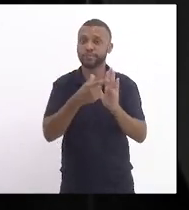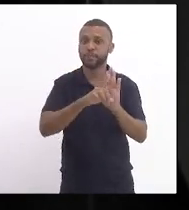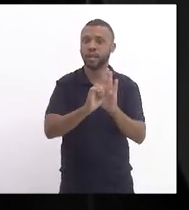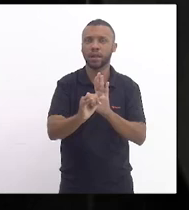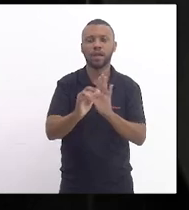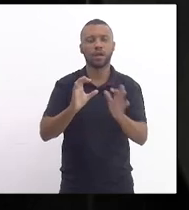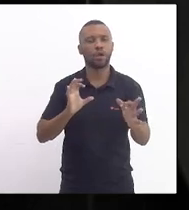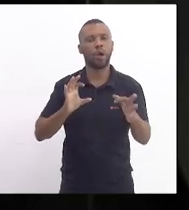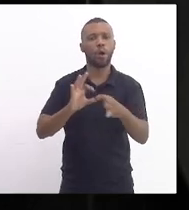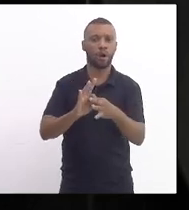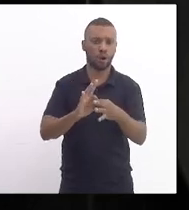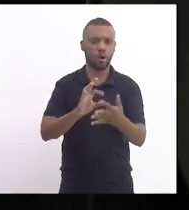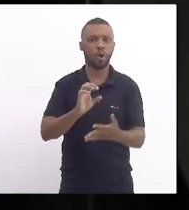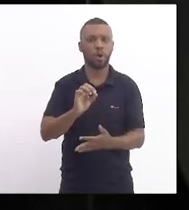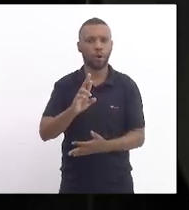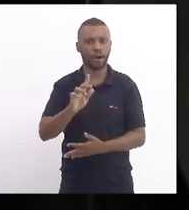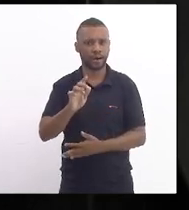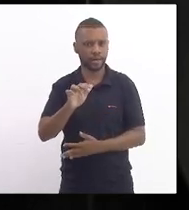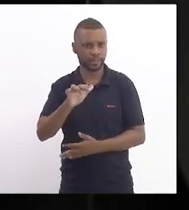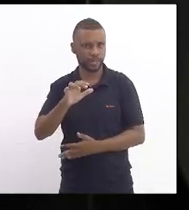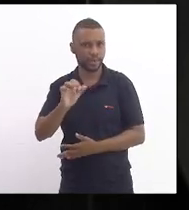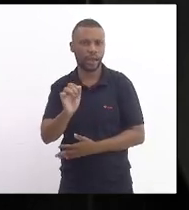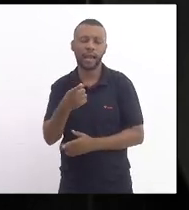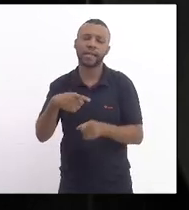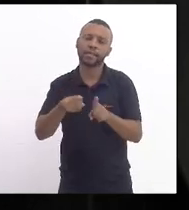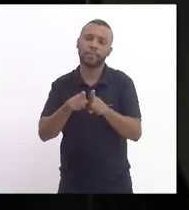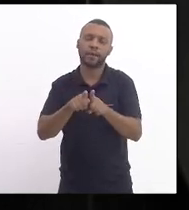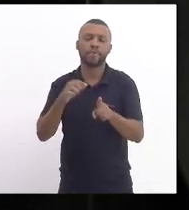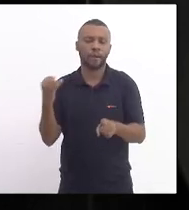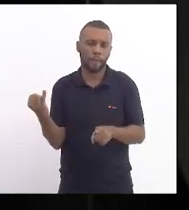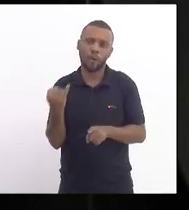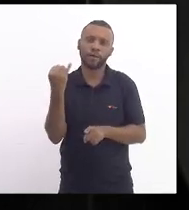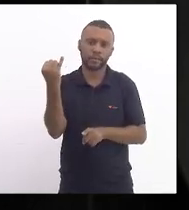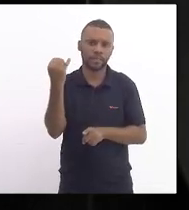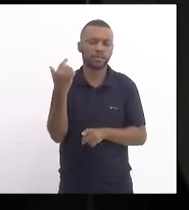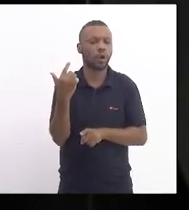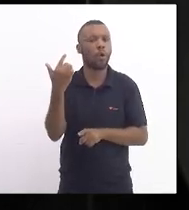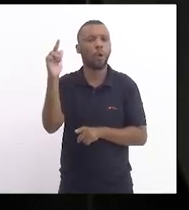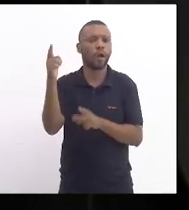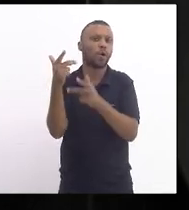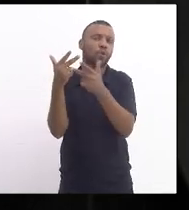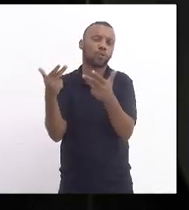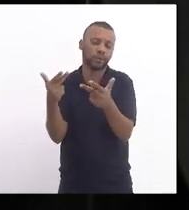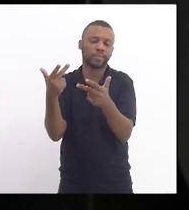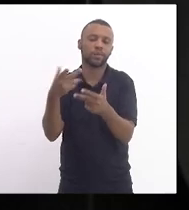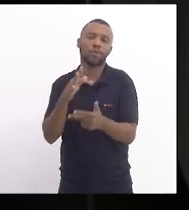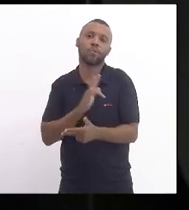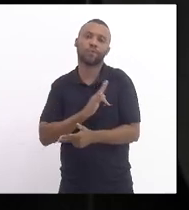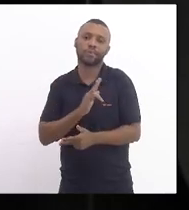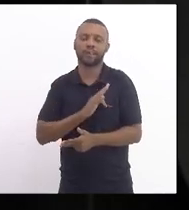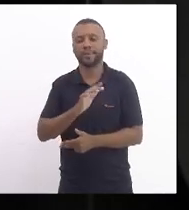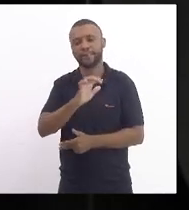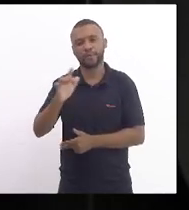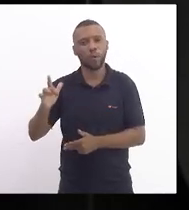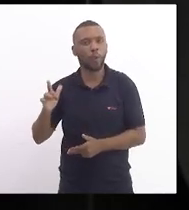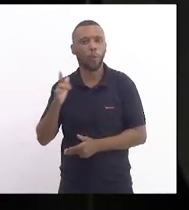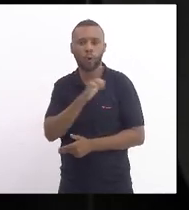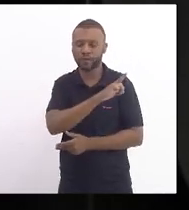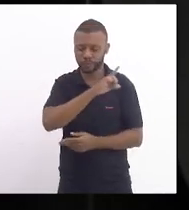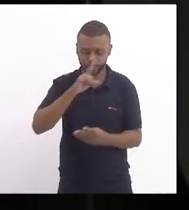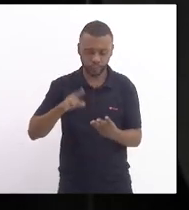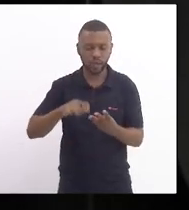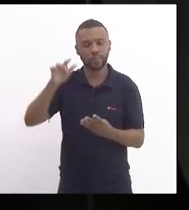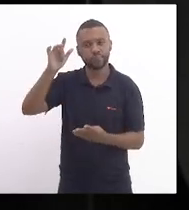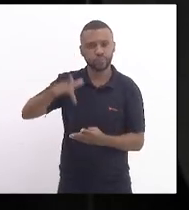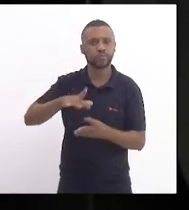orgânica Então me parece que foi outra importante conquistas feitas pelos policiais civis e por